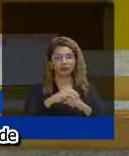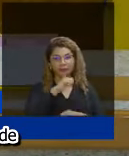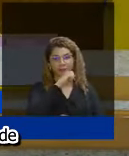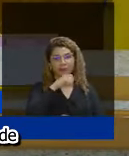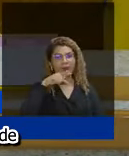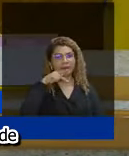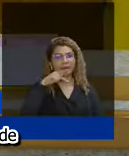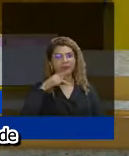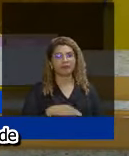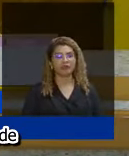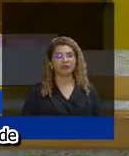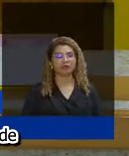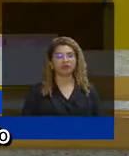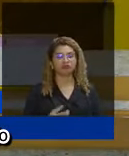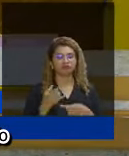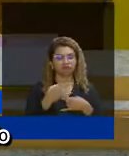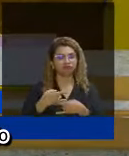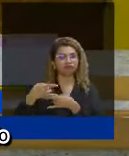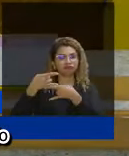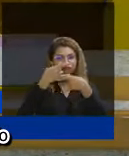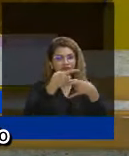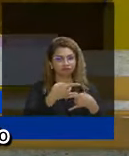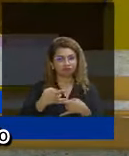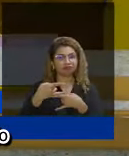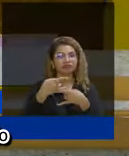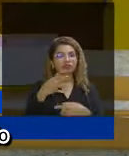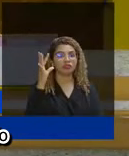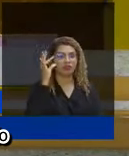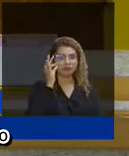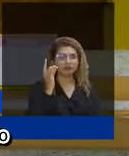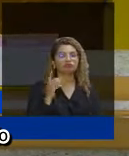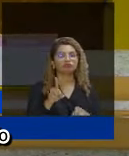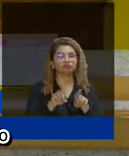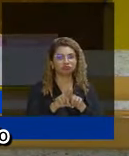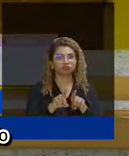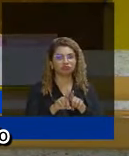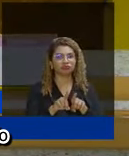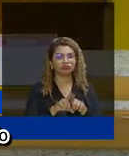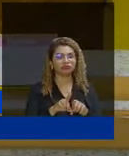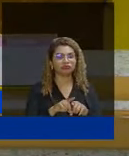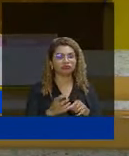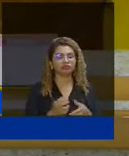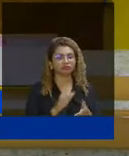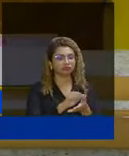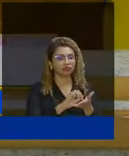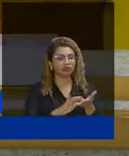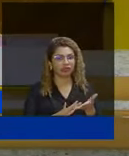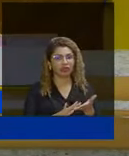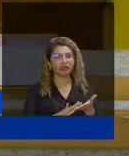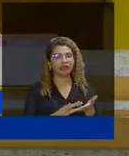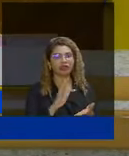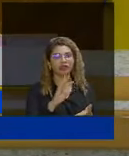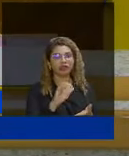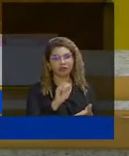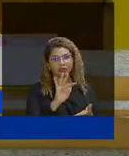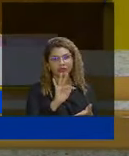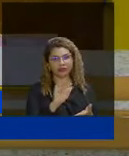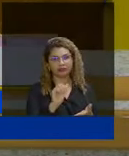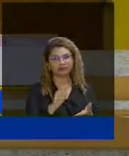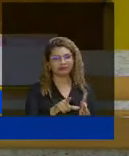a ser realizada na modalidade híbrida e Desembargador submeto Carmo a Antônio é negro apreciação de à pele ata da clara, tem sessão cabelos anterior, parcialmente grisalhos, consultando